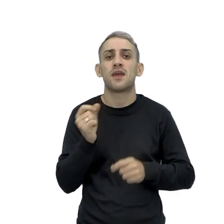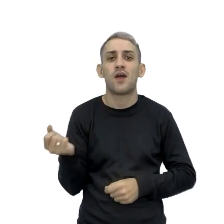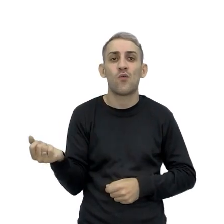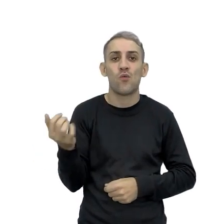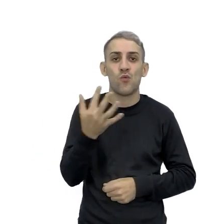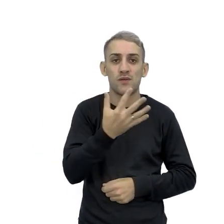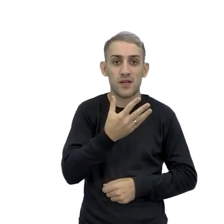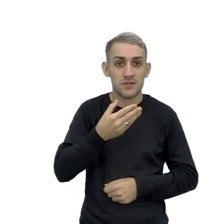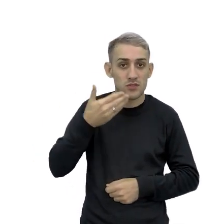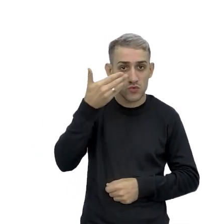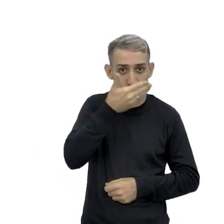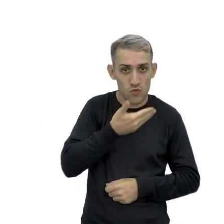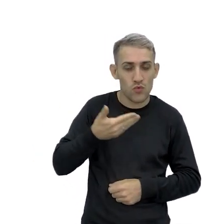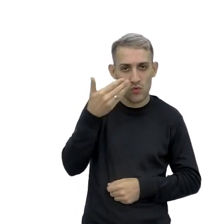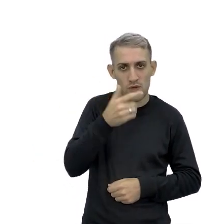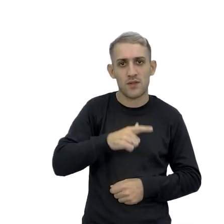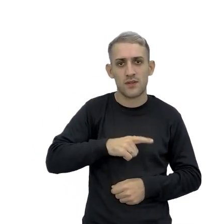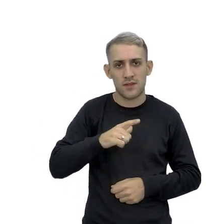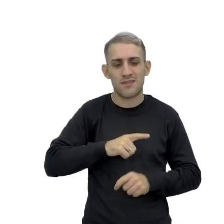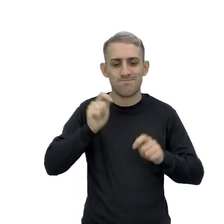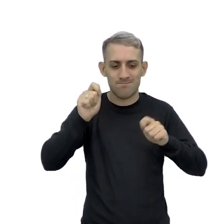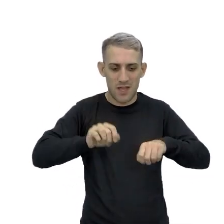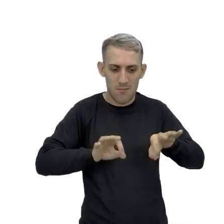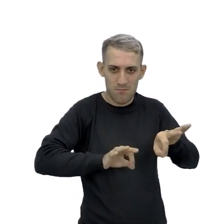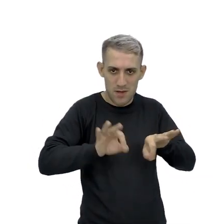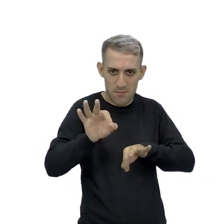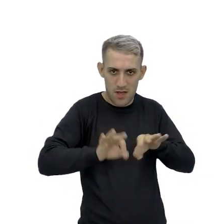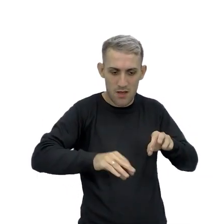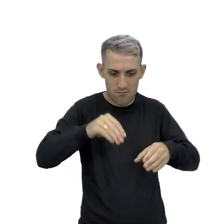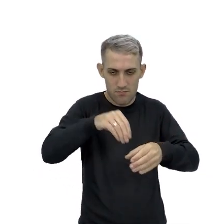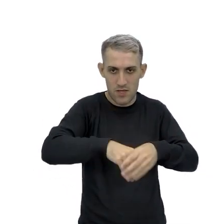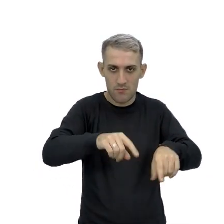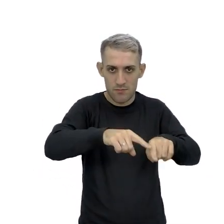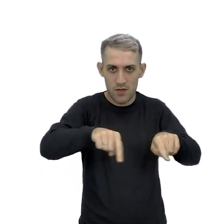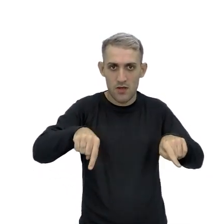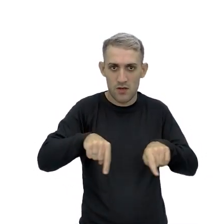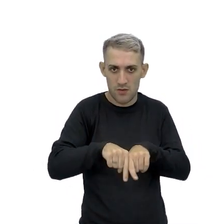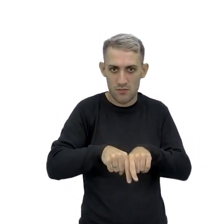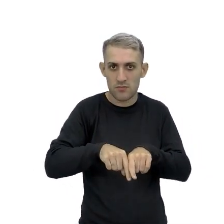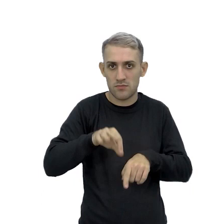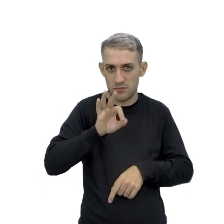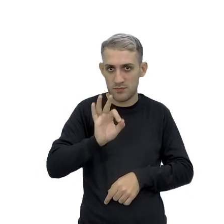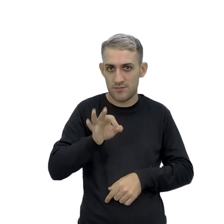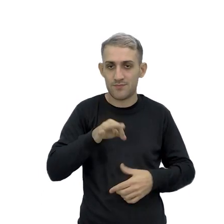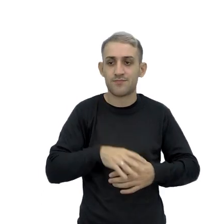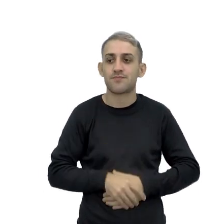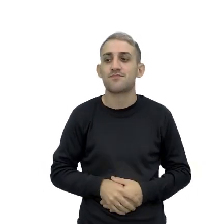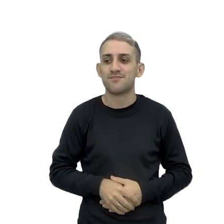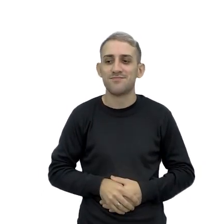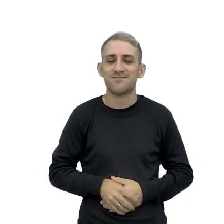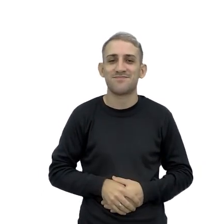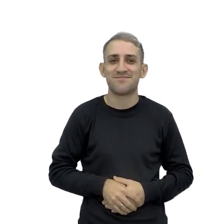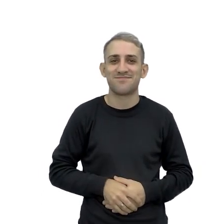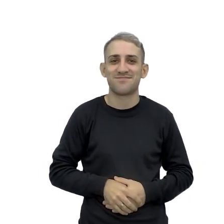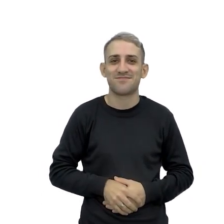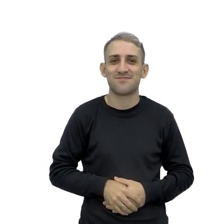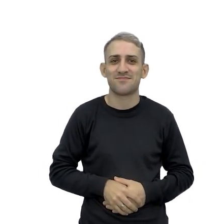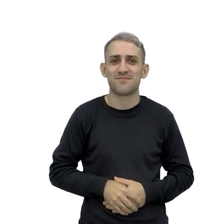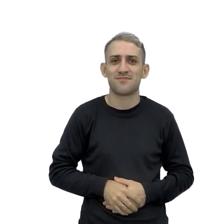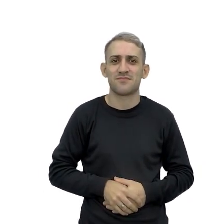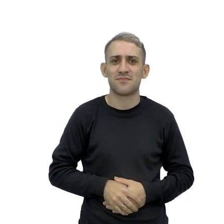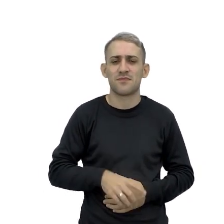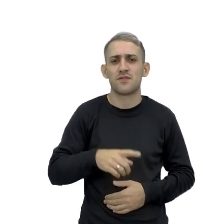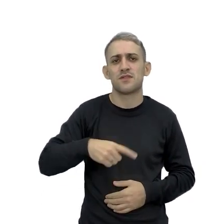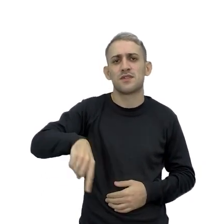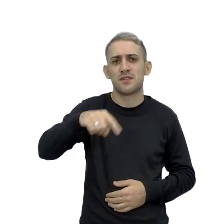de doces para ter que organizar nos espaços formados entre as linhas e colunas. Como se conhece também